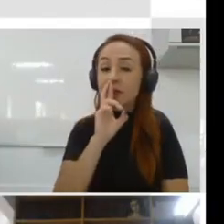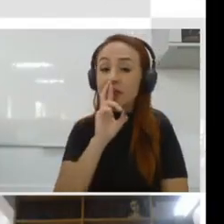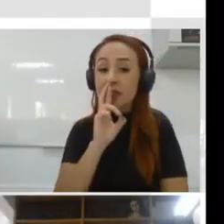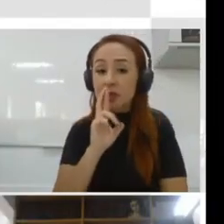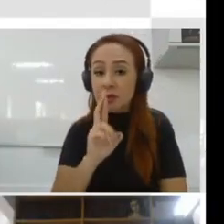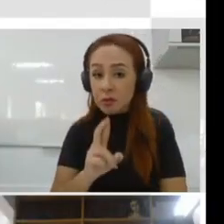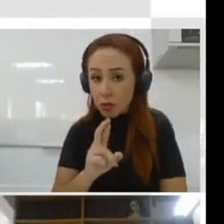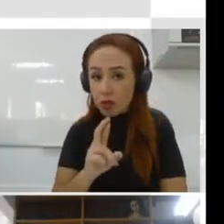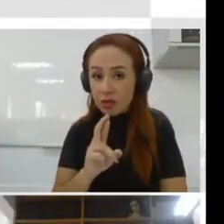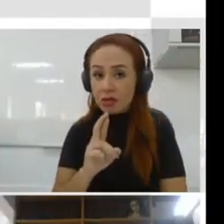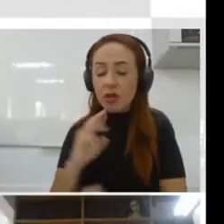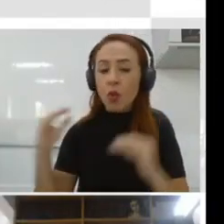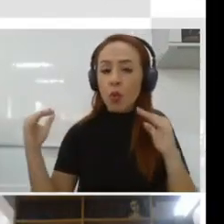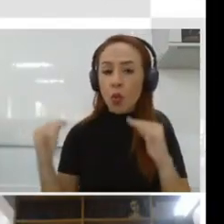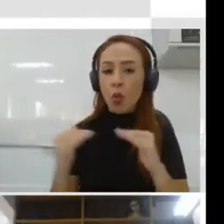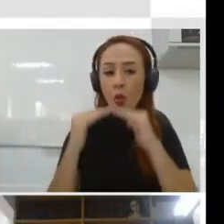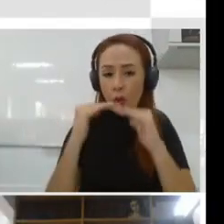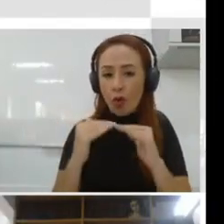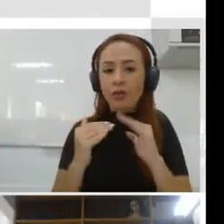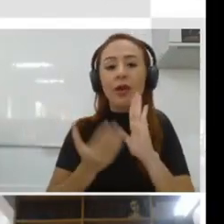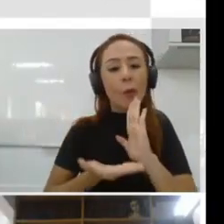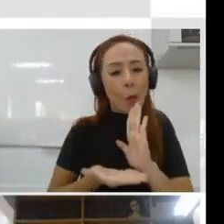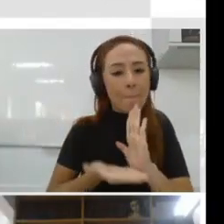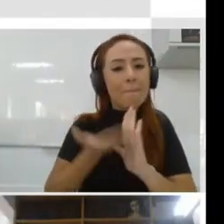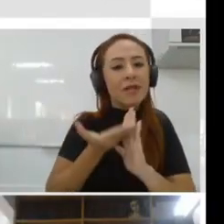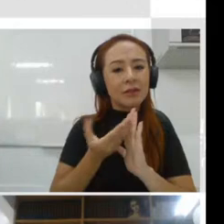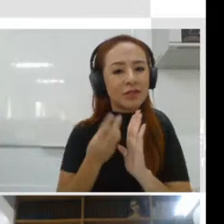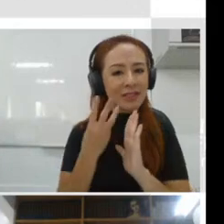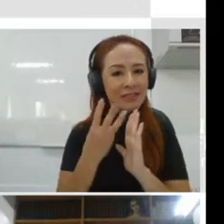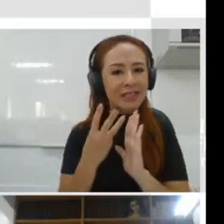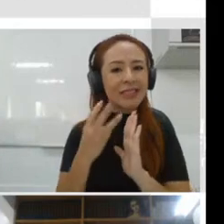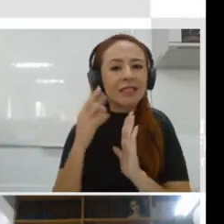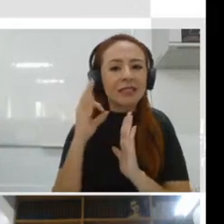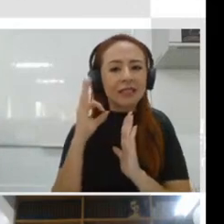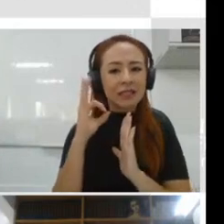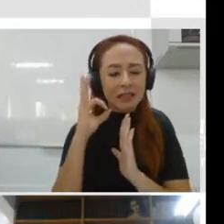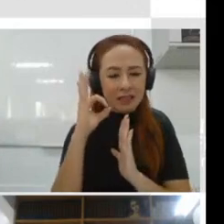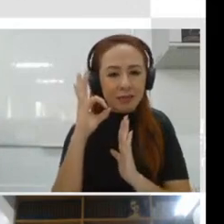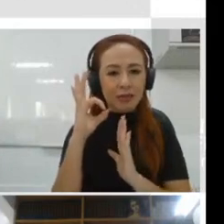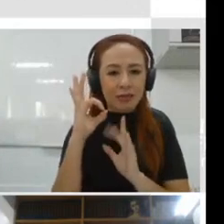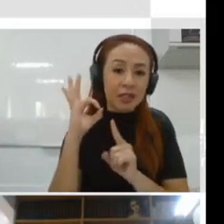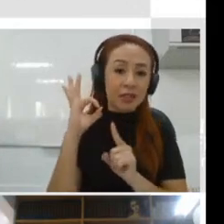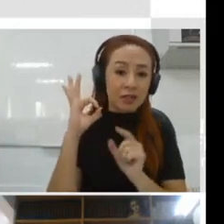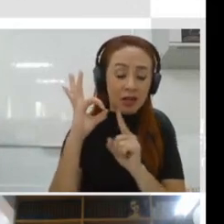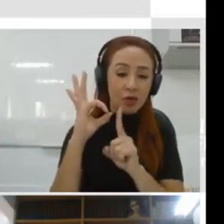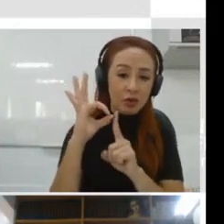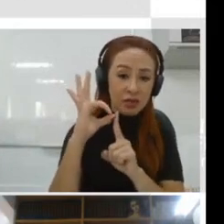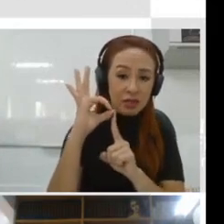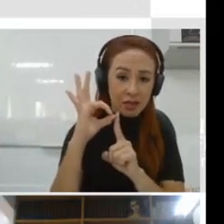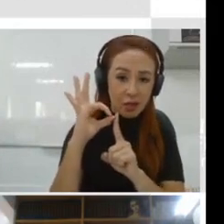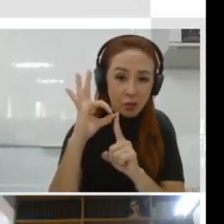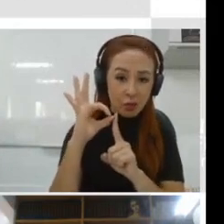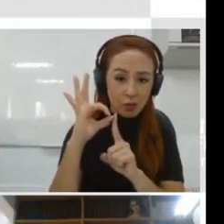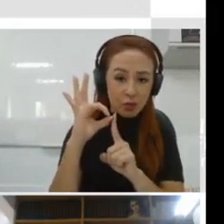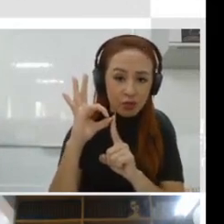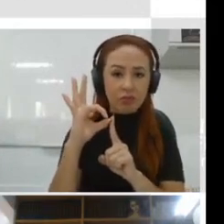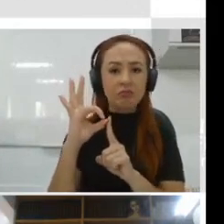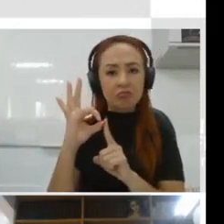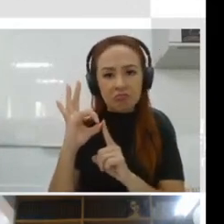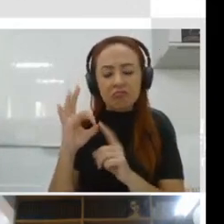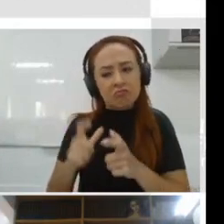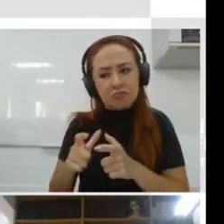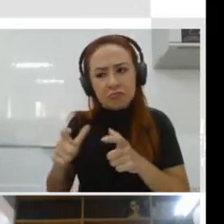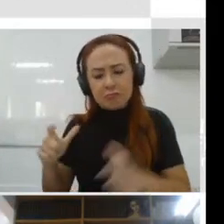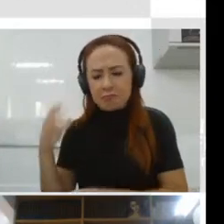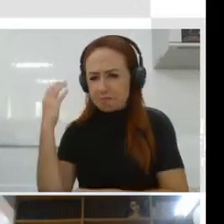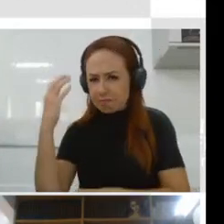graus Celsius ou mais, né? Portanto, a maioria dos cientistas mais, vamos dizer assim, gabaritados, com